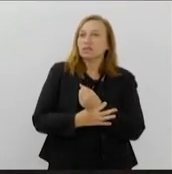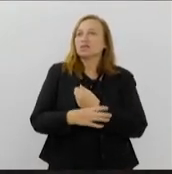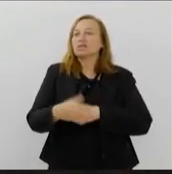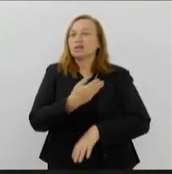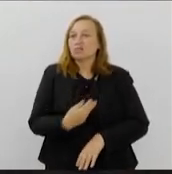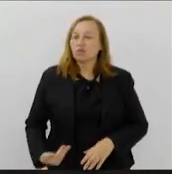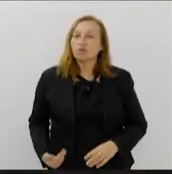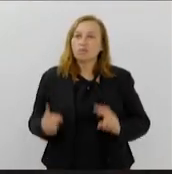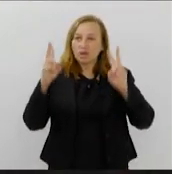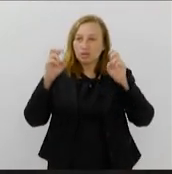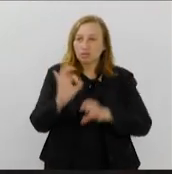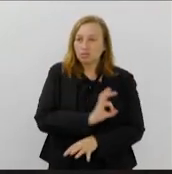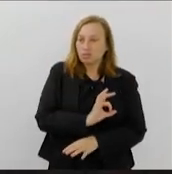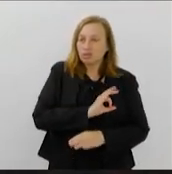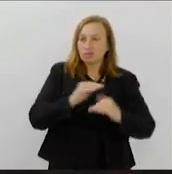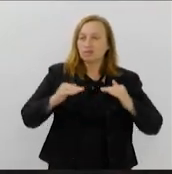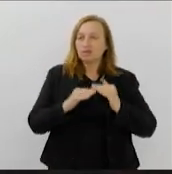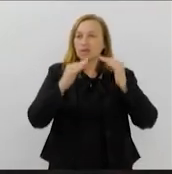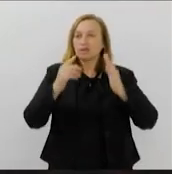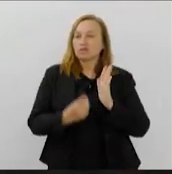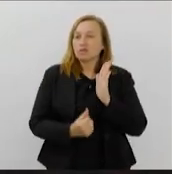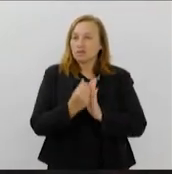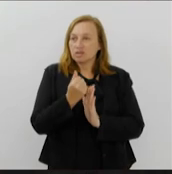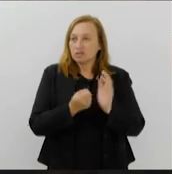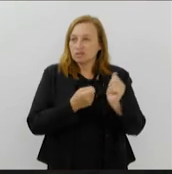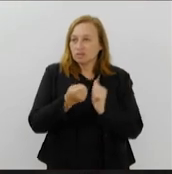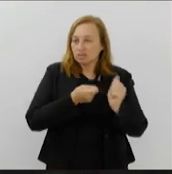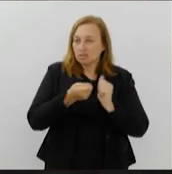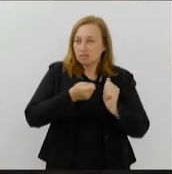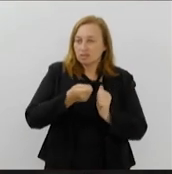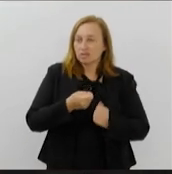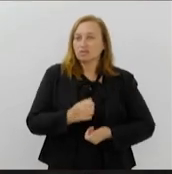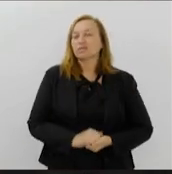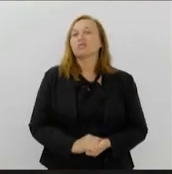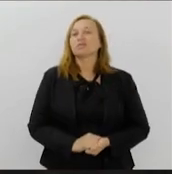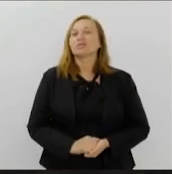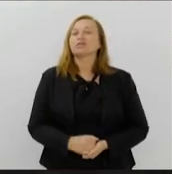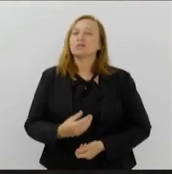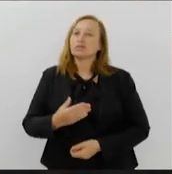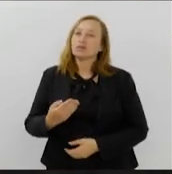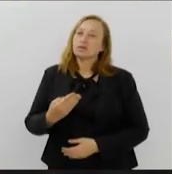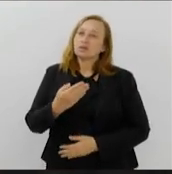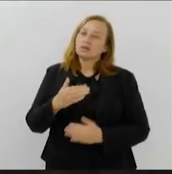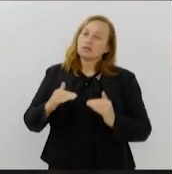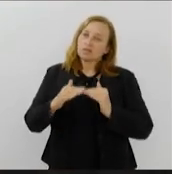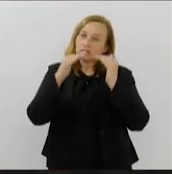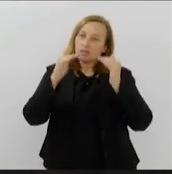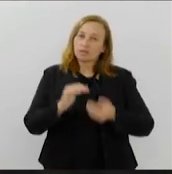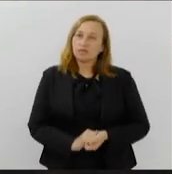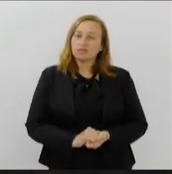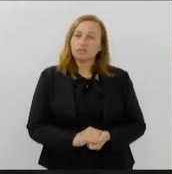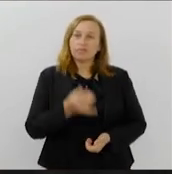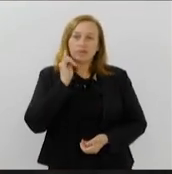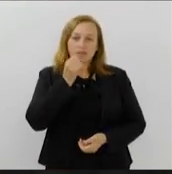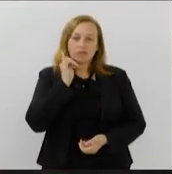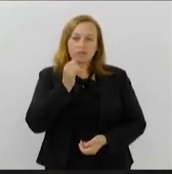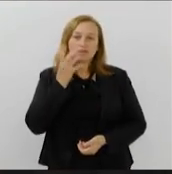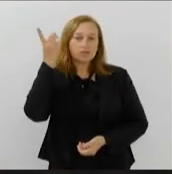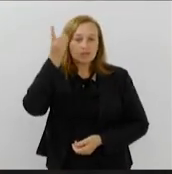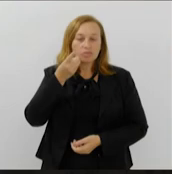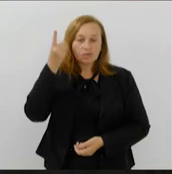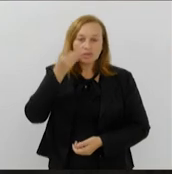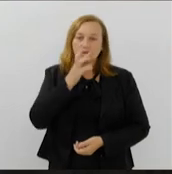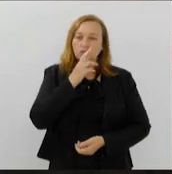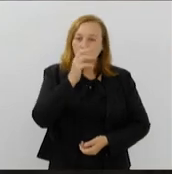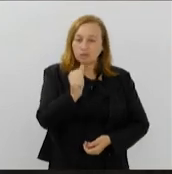Assuntos de Polícia favorável, e de Orçamento, Finanças, Fiscalização Financeira e Controle favorável. Relatorias dos deputados